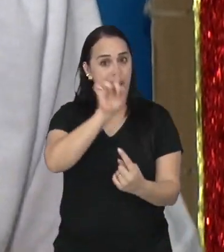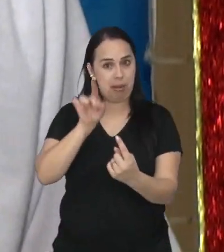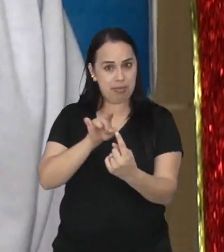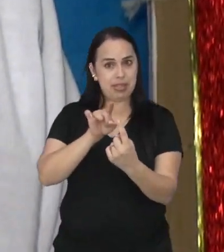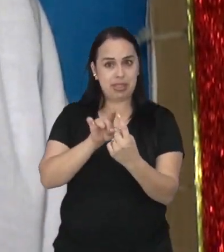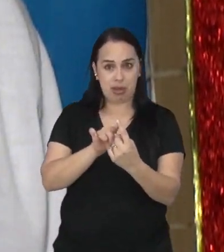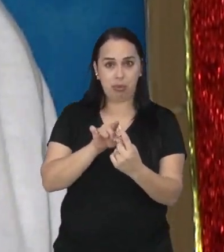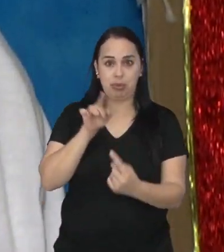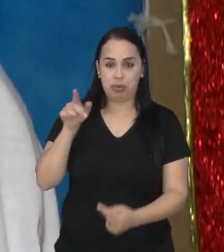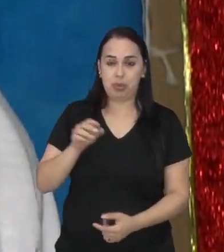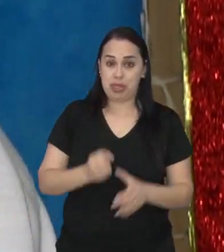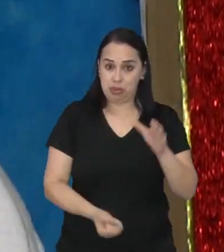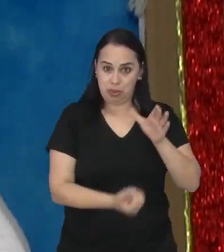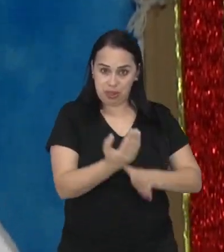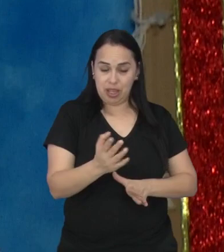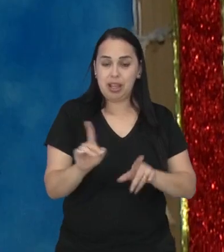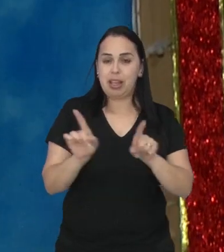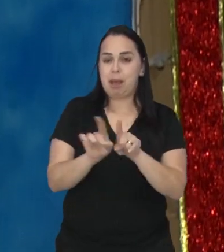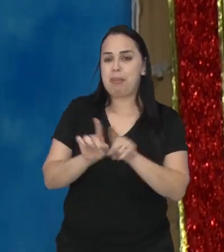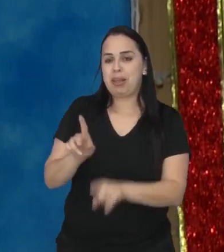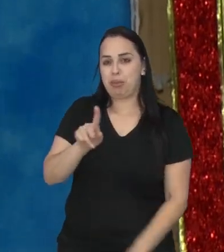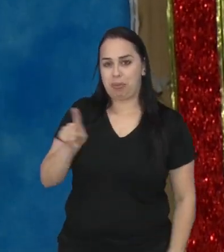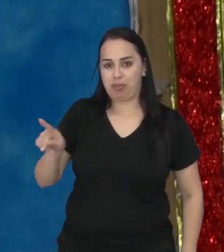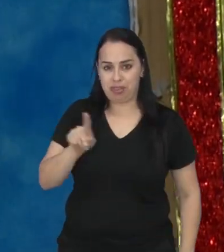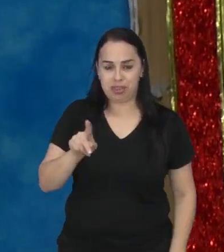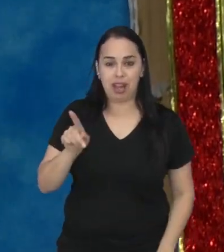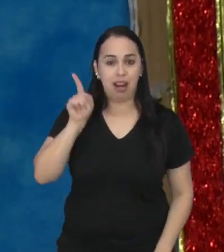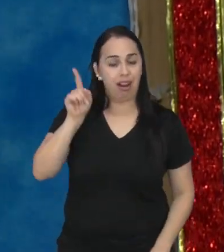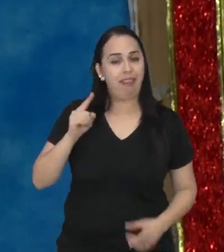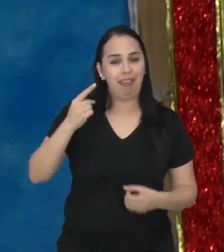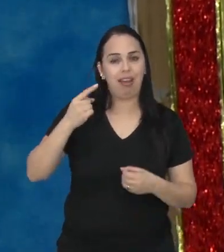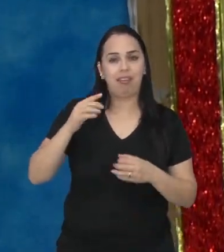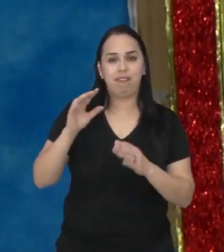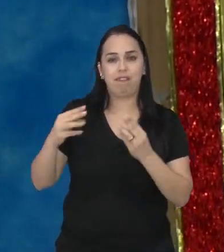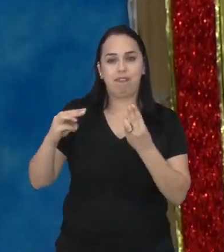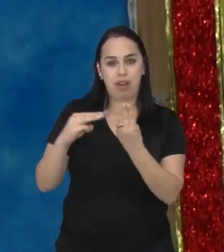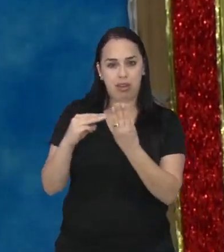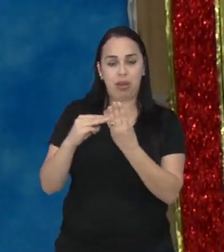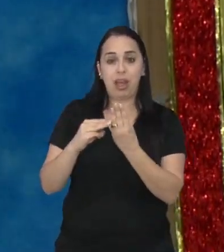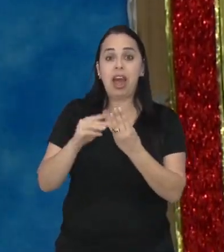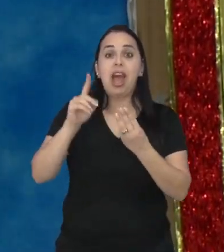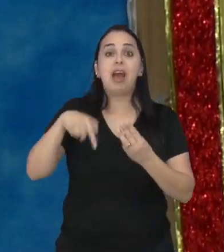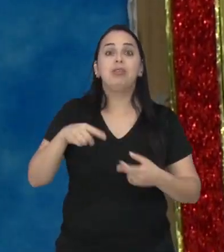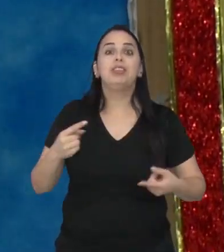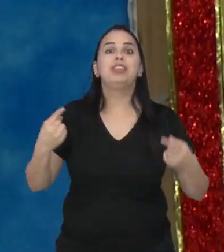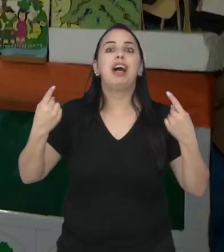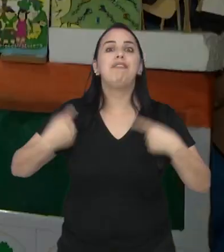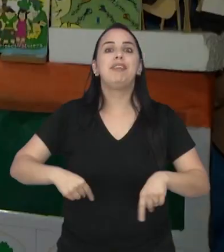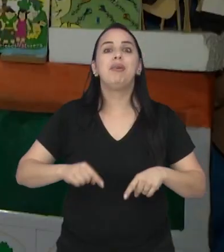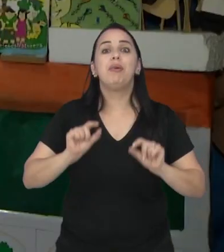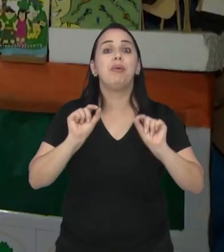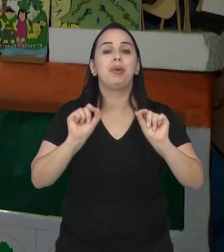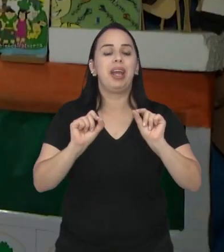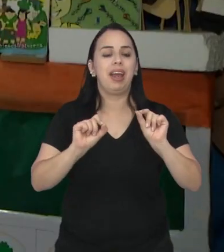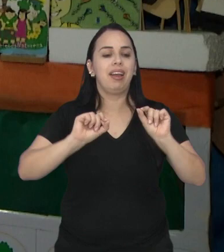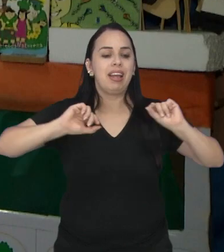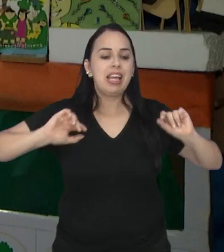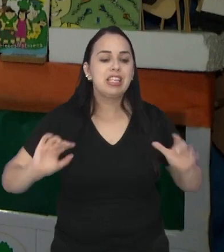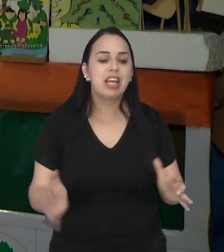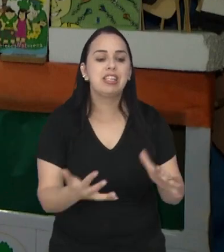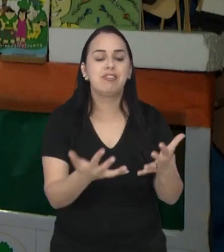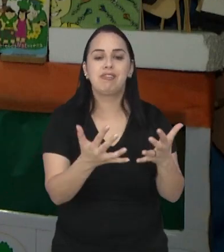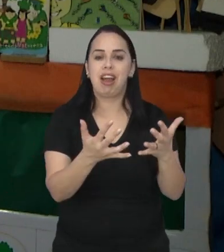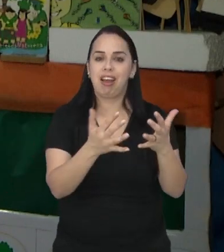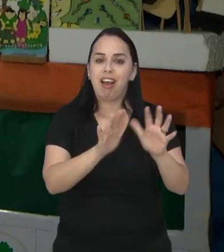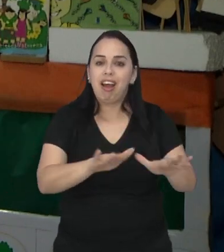do escritor e também professor de criação literária na Fundação Cultural Cassiano Ricardo é desafiadora: incentivar